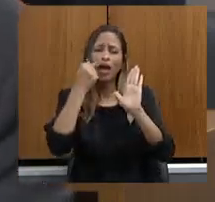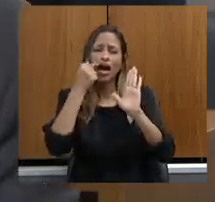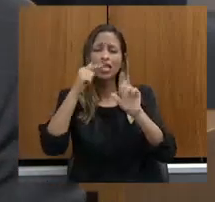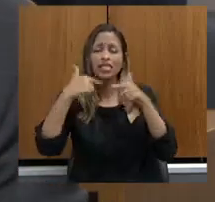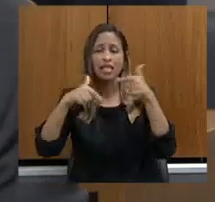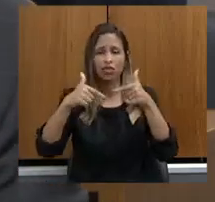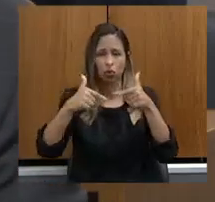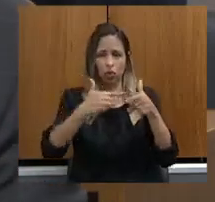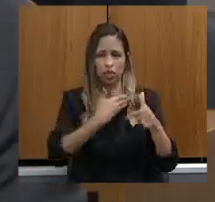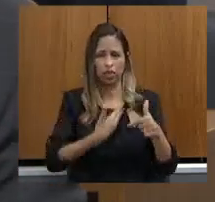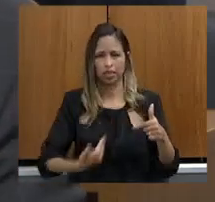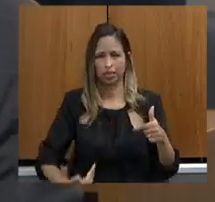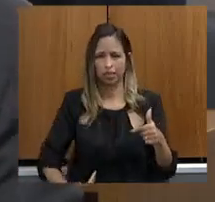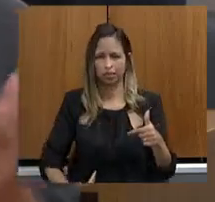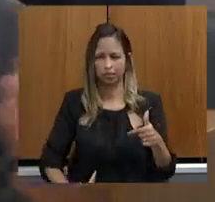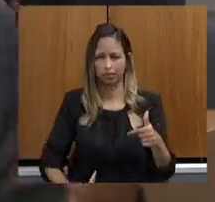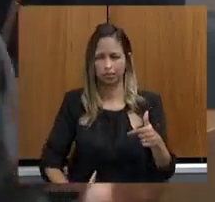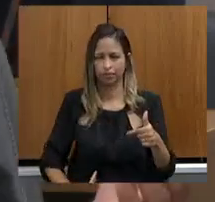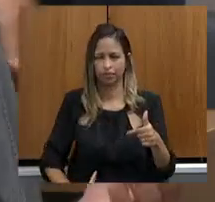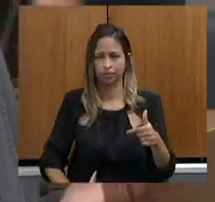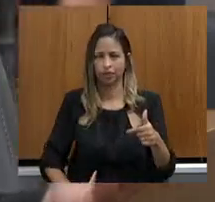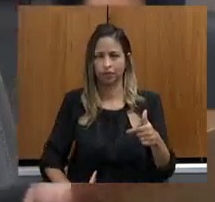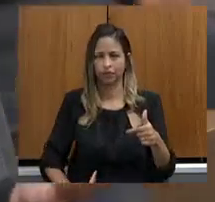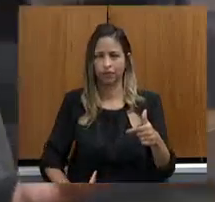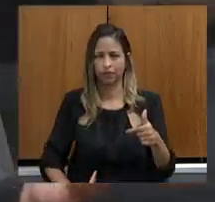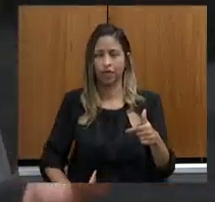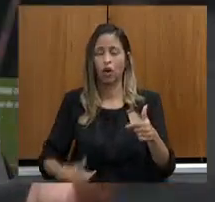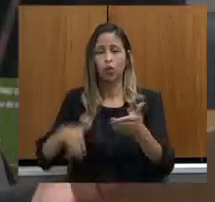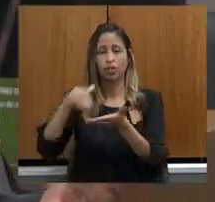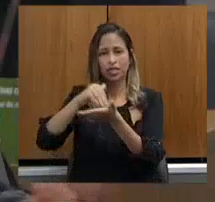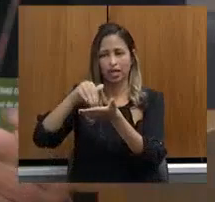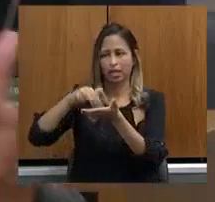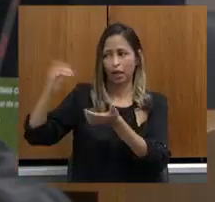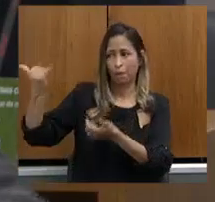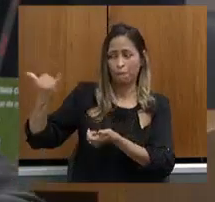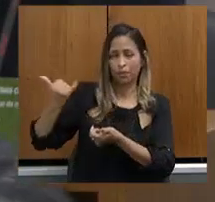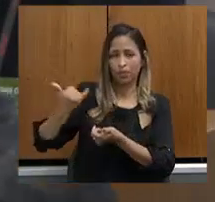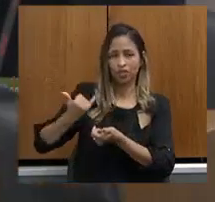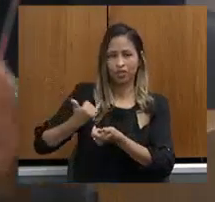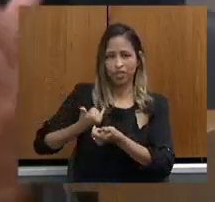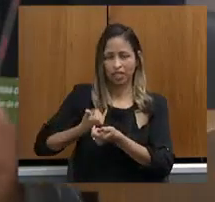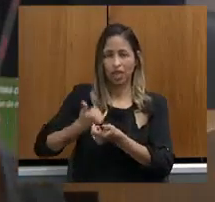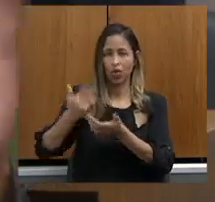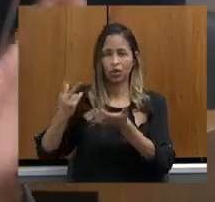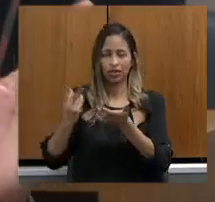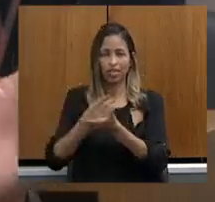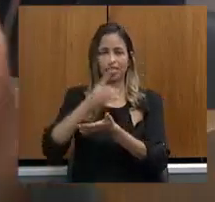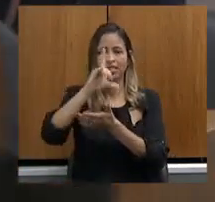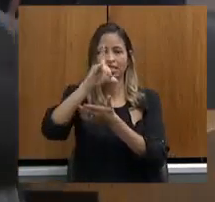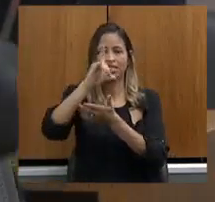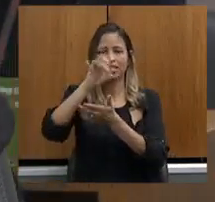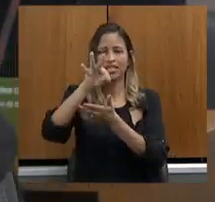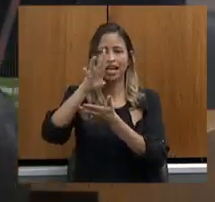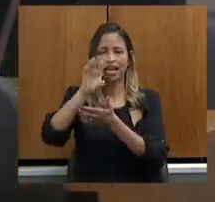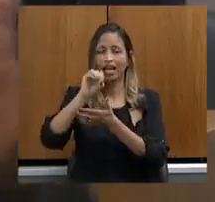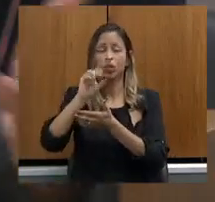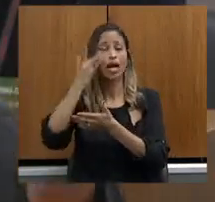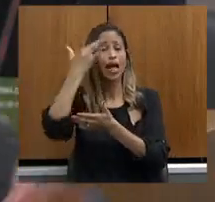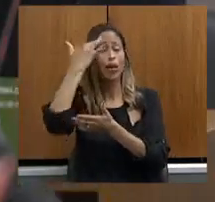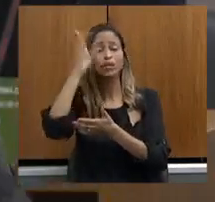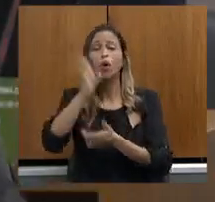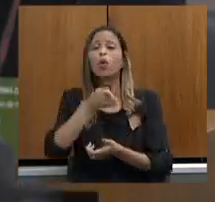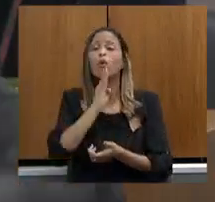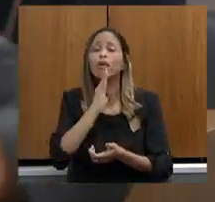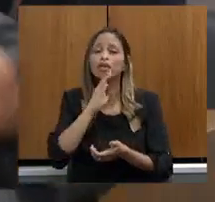aos servidores públicos é impossibilidade me disse aqui que houve um decreto que eu não conhecia então transmita